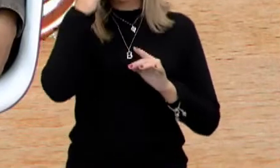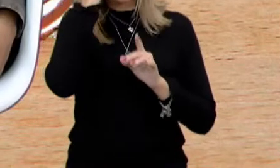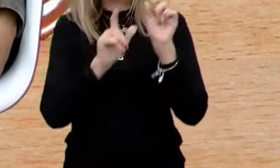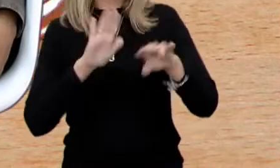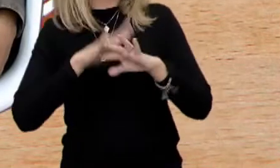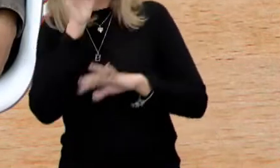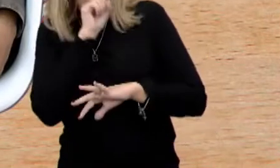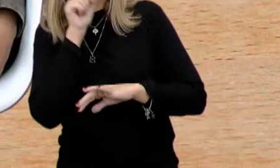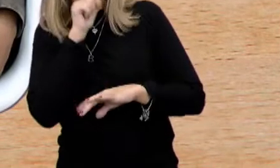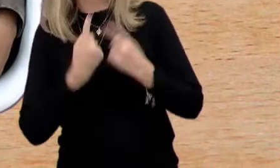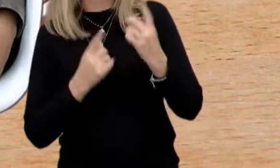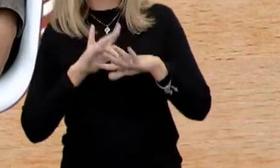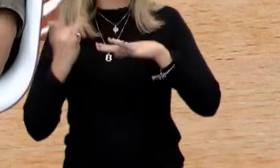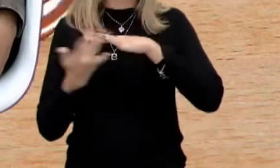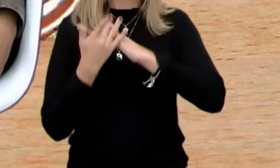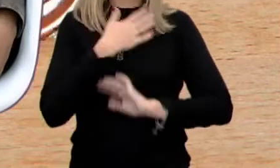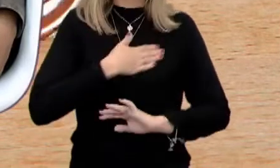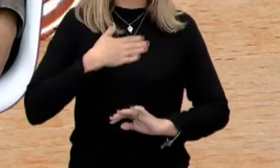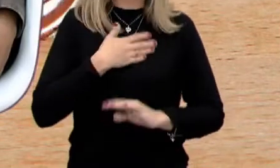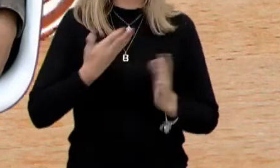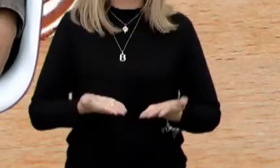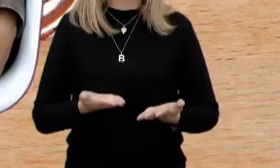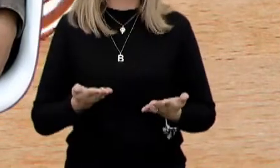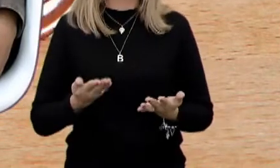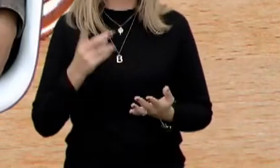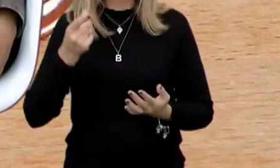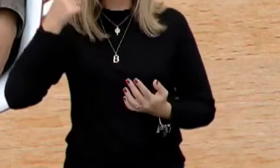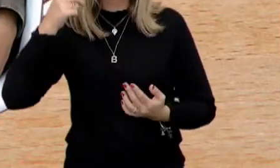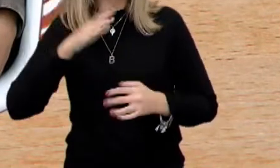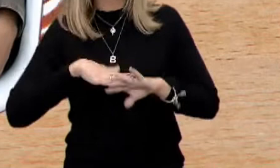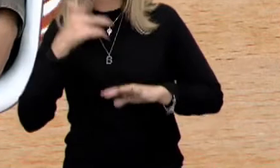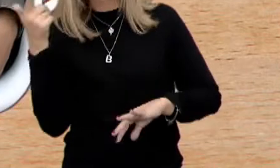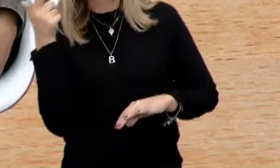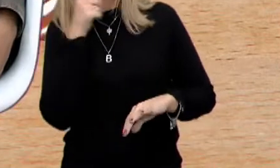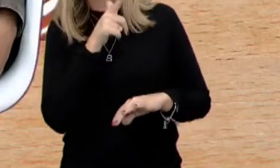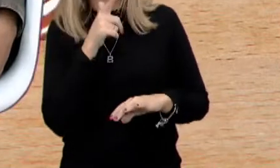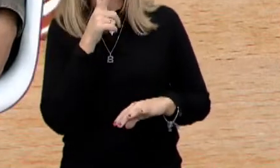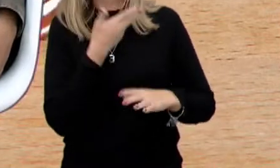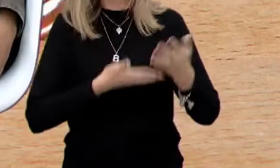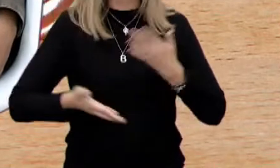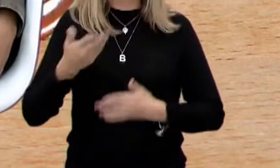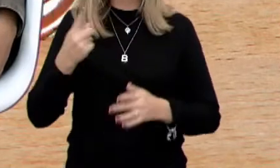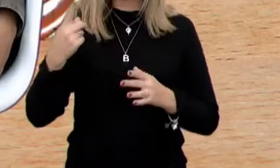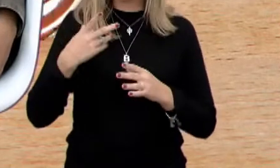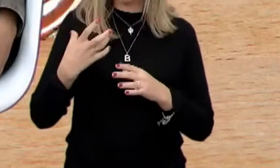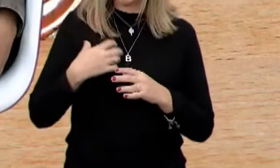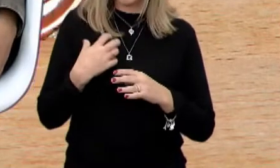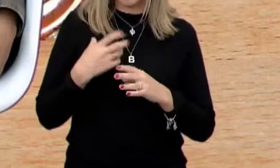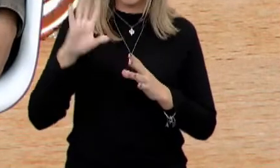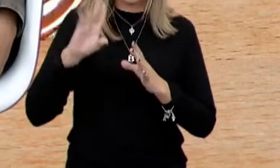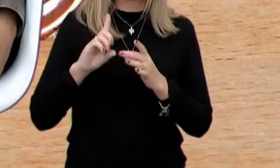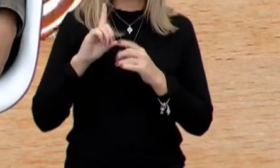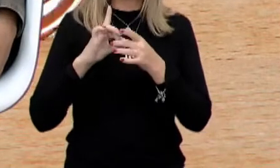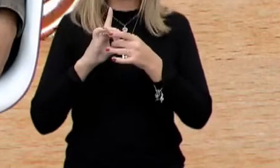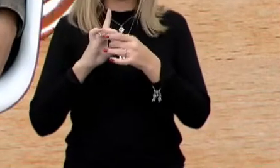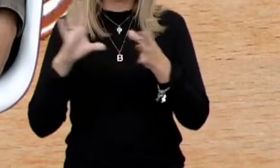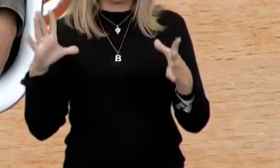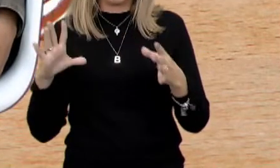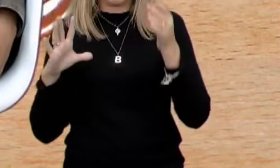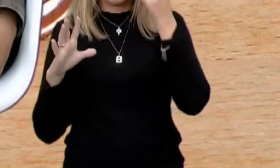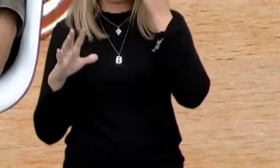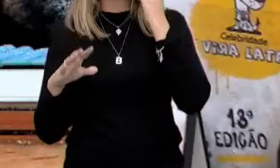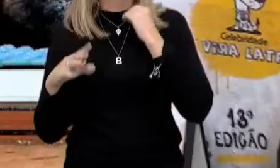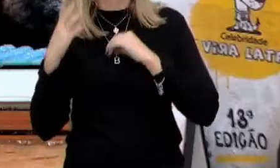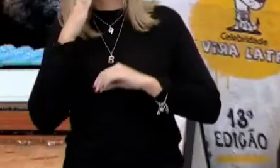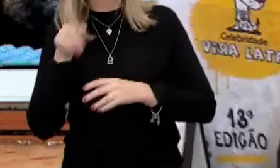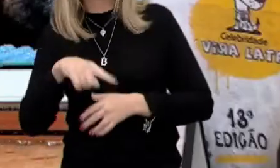velha. Qual a rede social que essa galera mais antiga consegue, né, interagir de uma forma mais democrática? Tem a galera mais jovem,